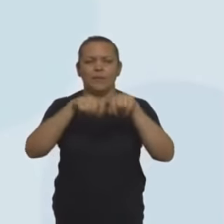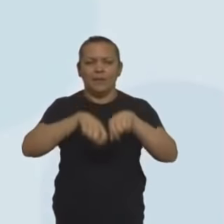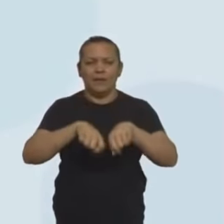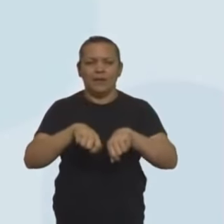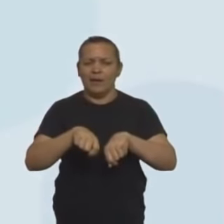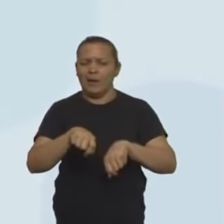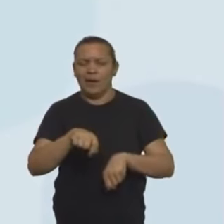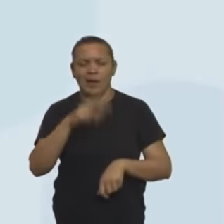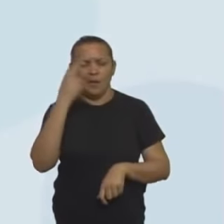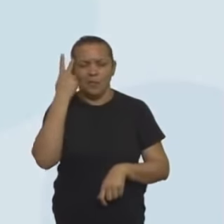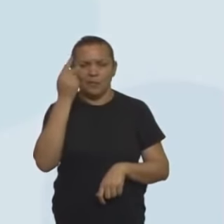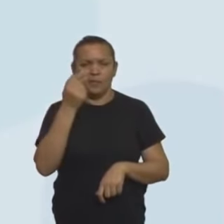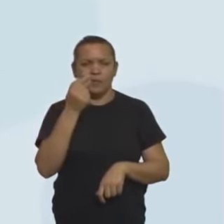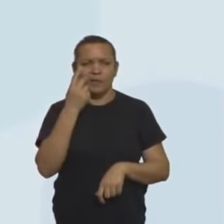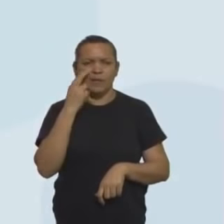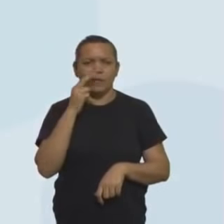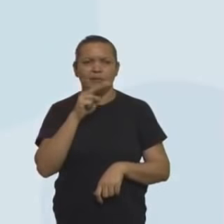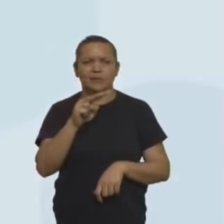com